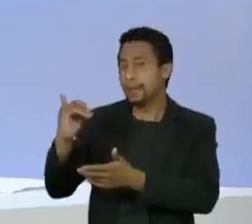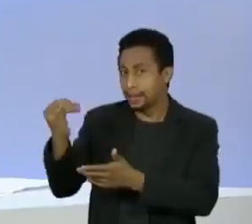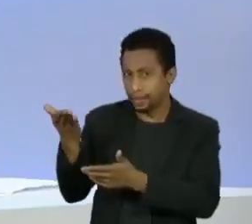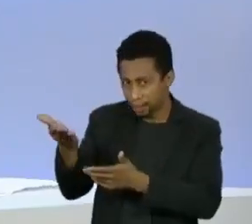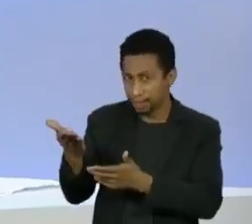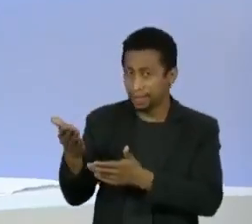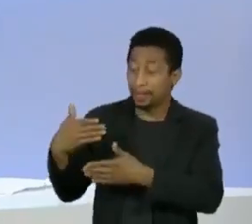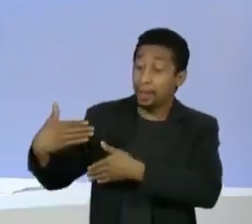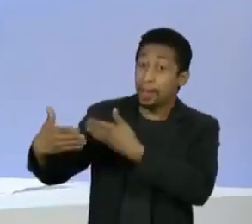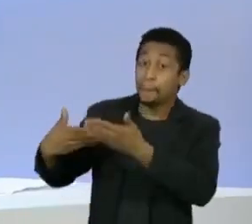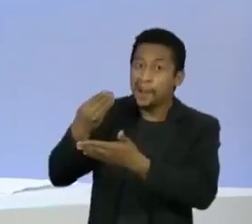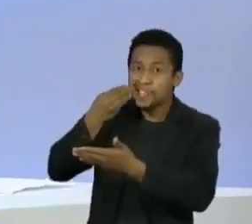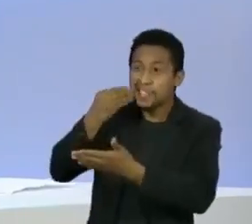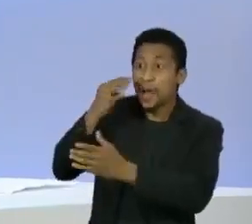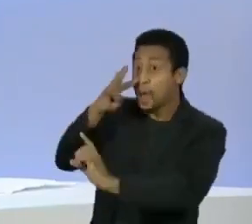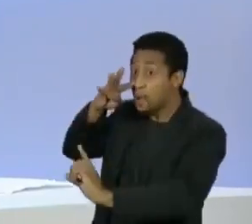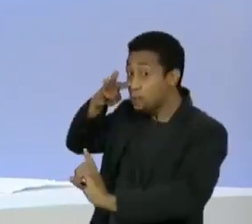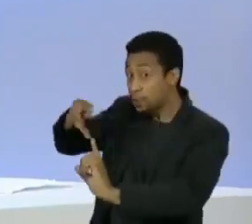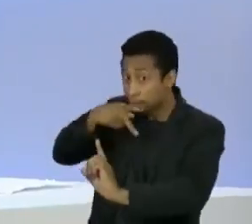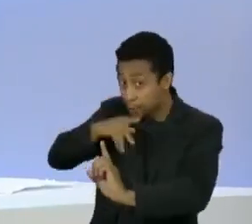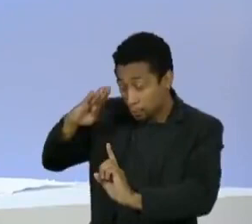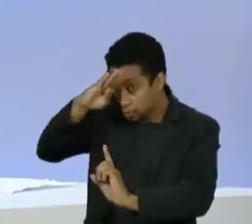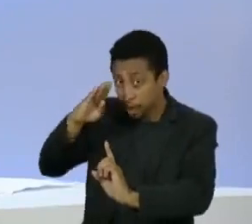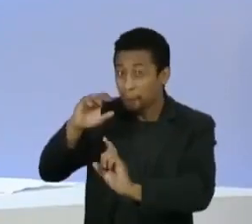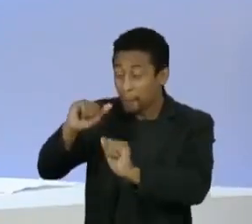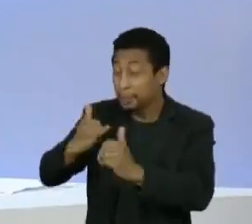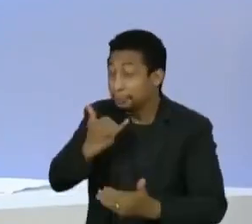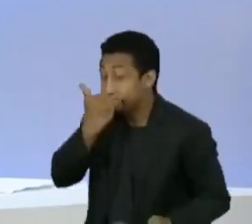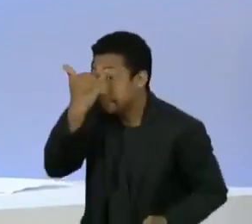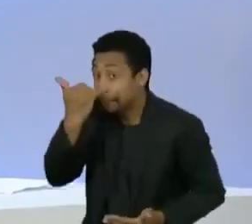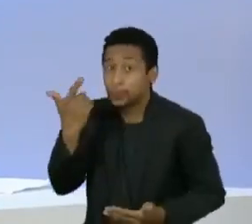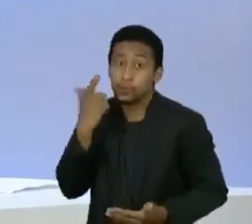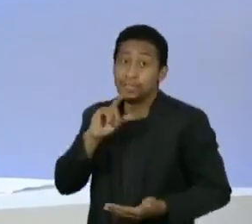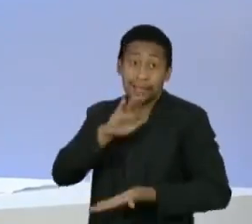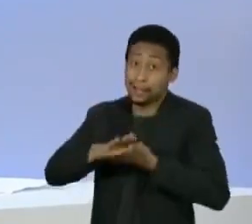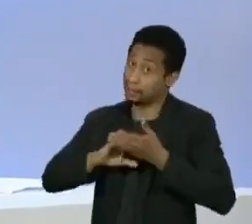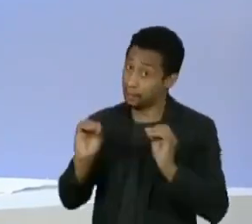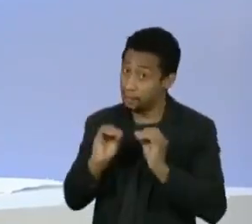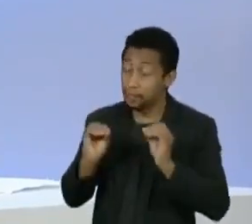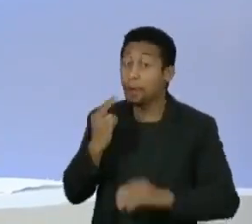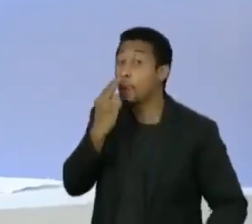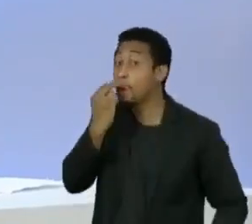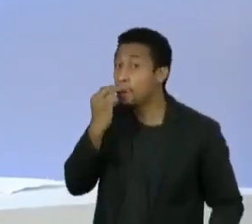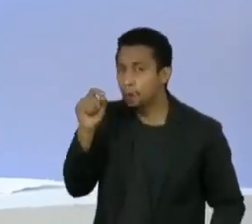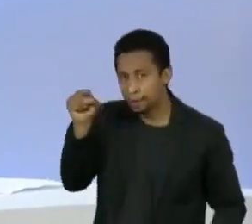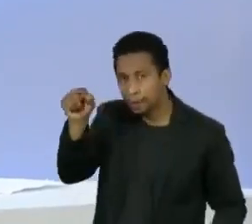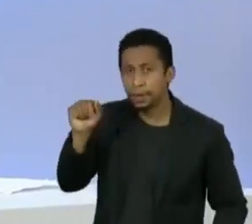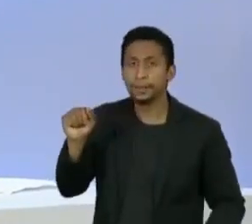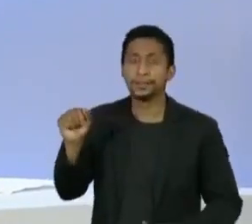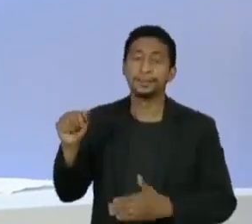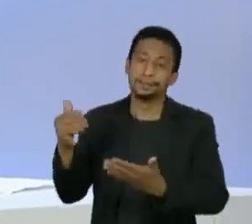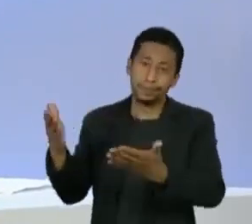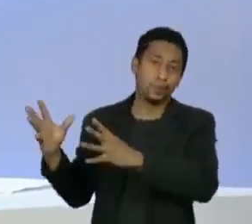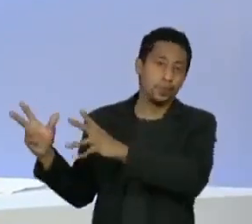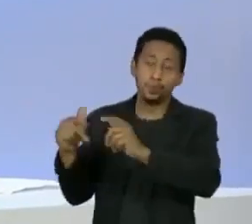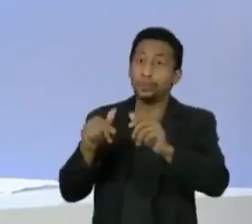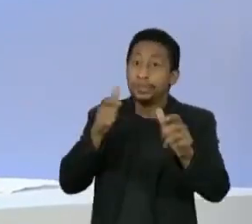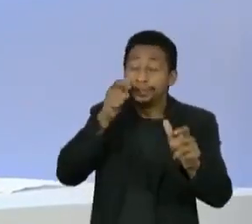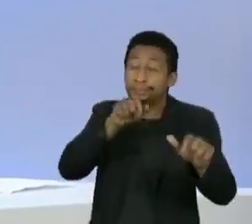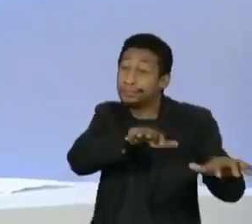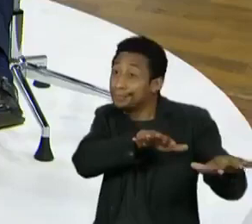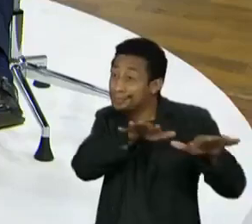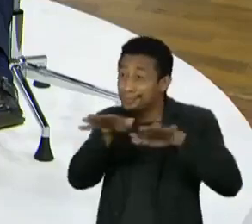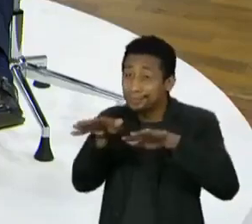ser frustrado, principalmente em relação ao presidente Jair Bolsonaro, e Aras pode fazer com que a CPI que o Brasil acompanhou tão de perto acabe em